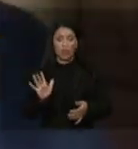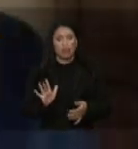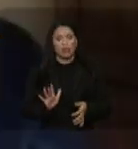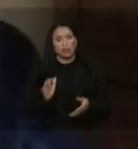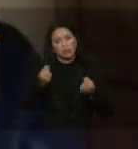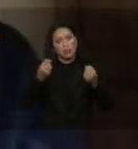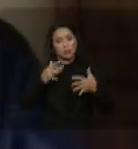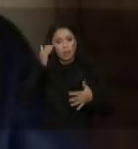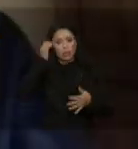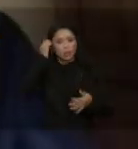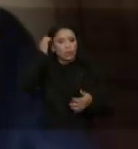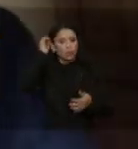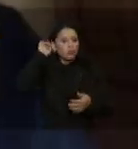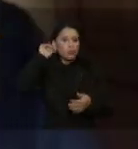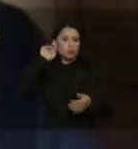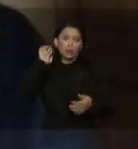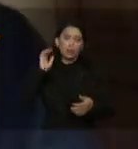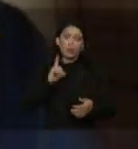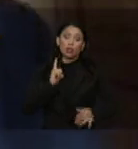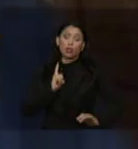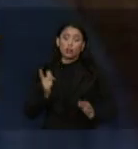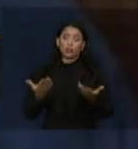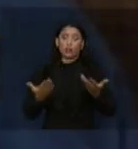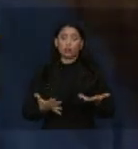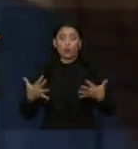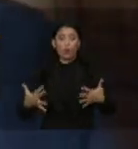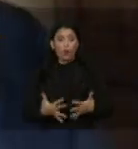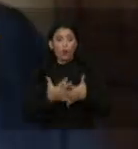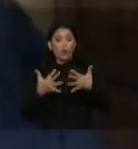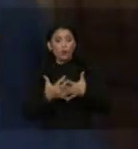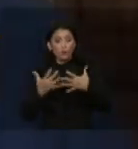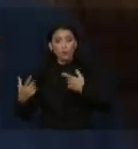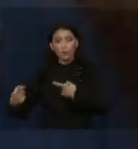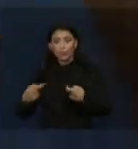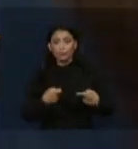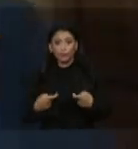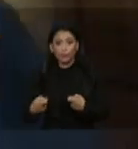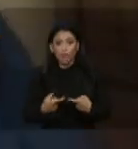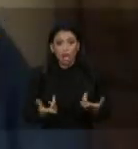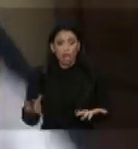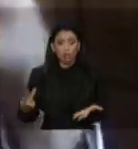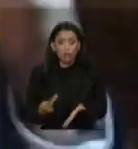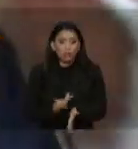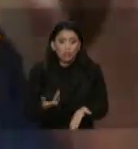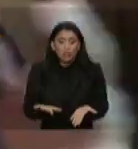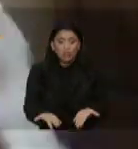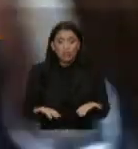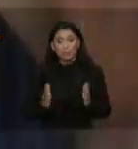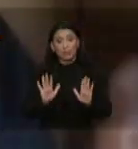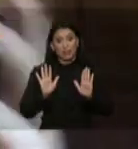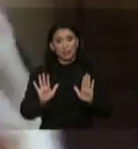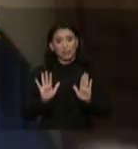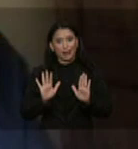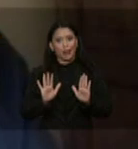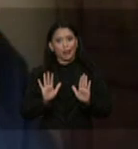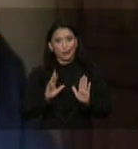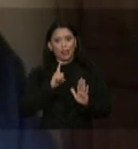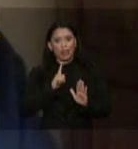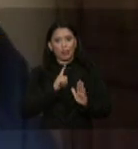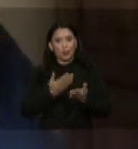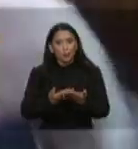juízo de valor referindo-se a este conflito bélico e portanto é espécie de censura